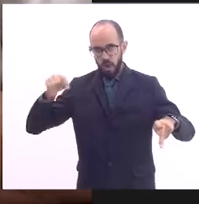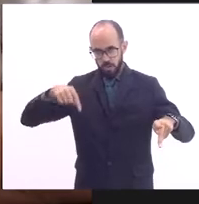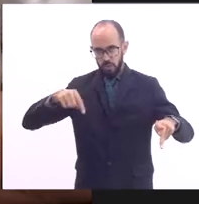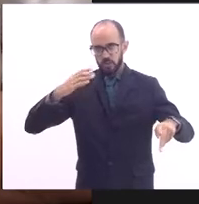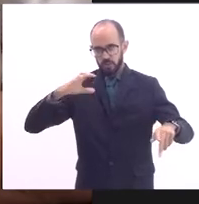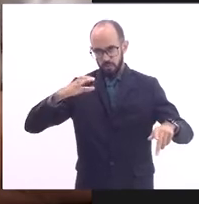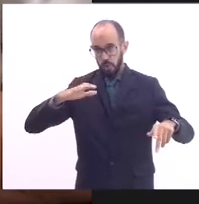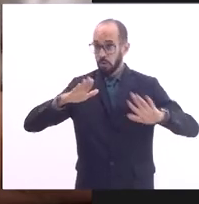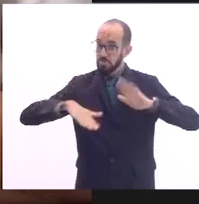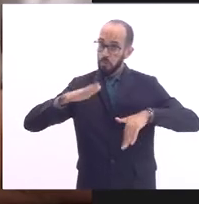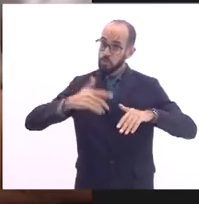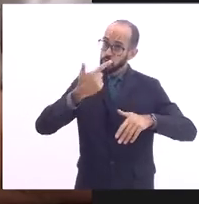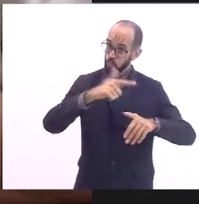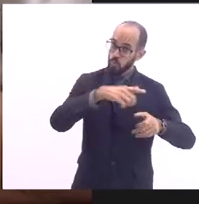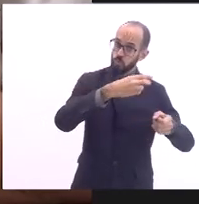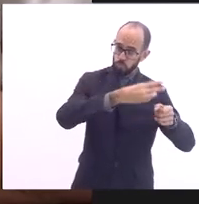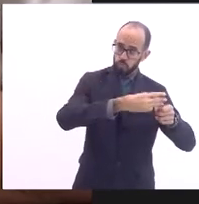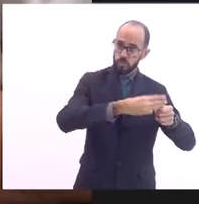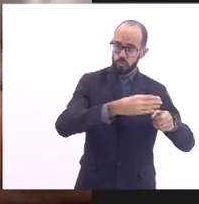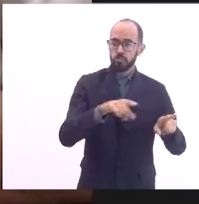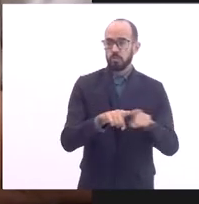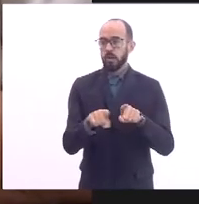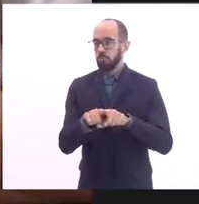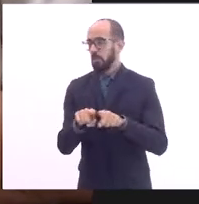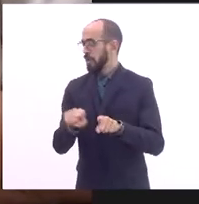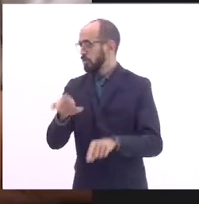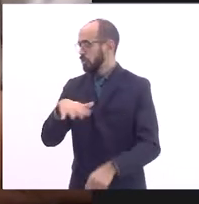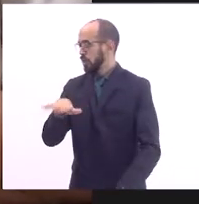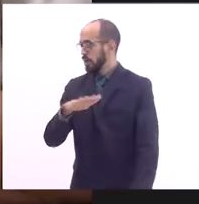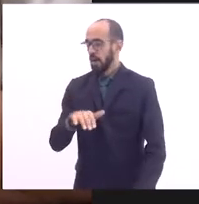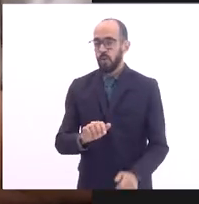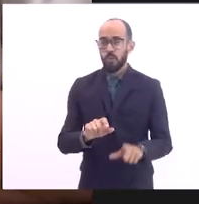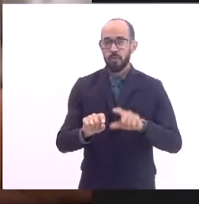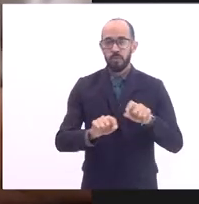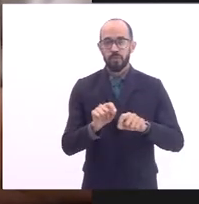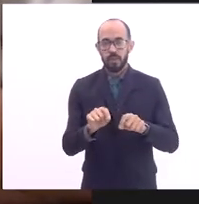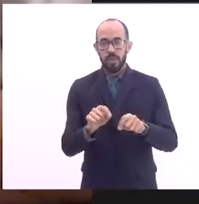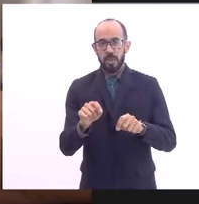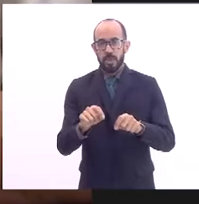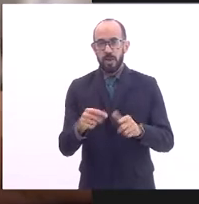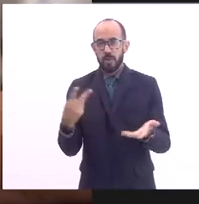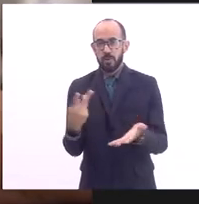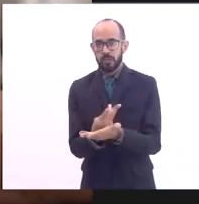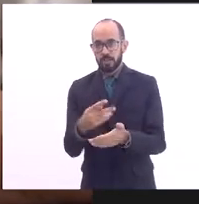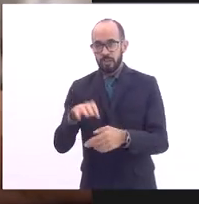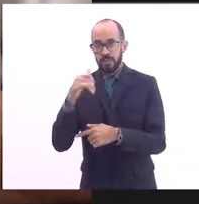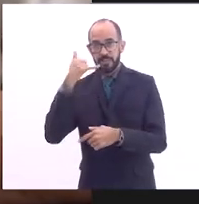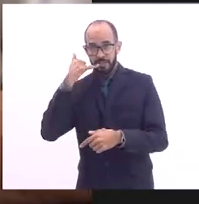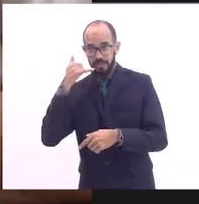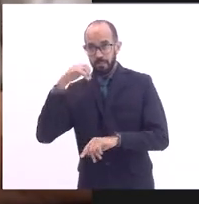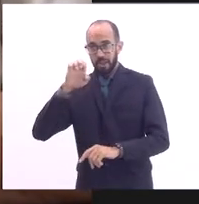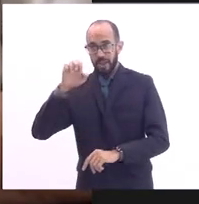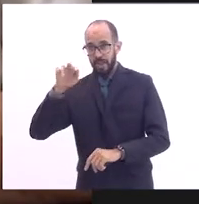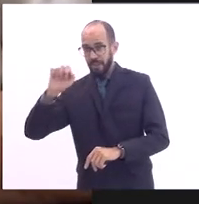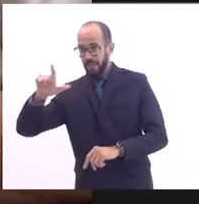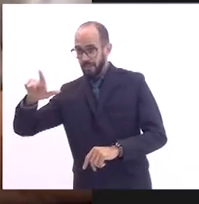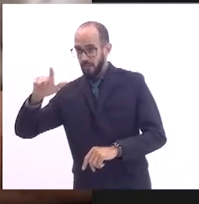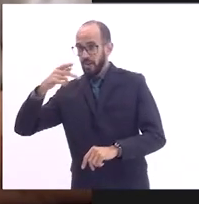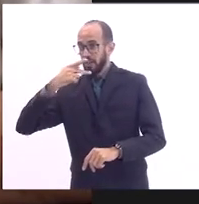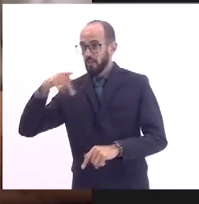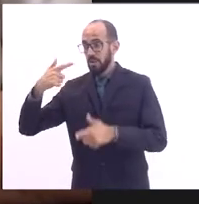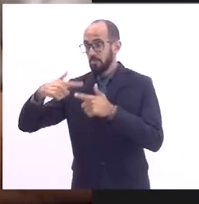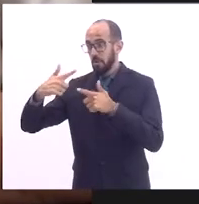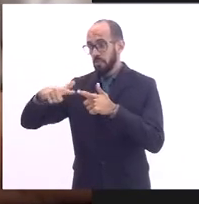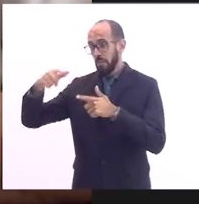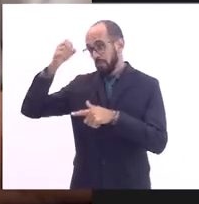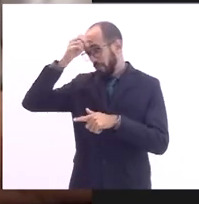é como um todo, ele liga para a Enel diz que é um problema da prefeitura,